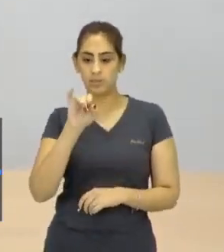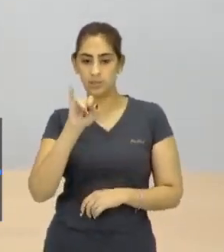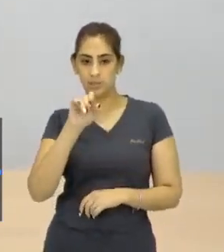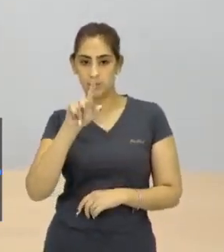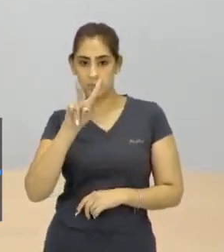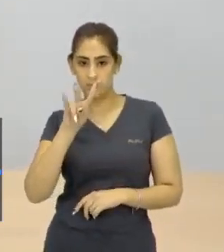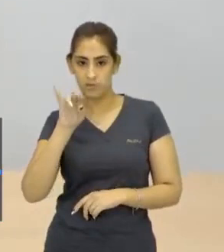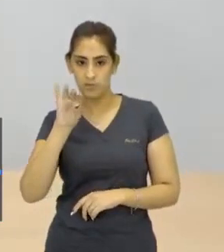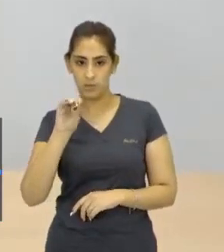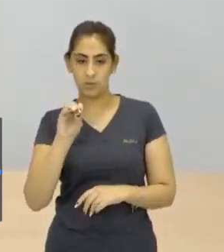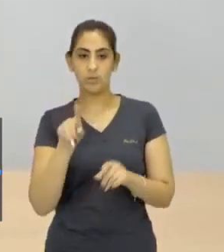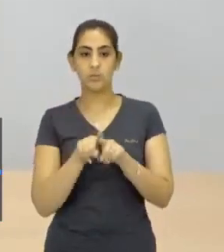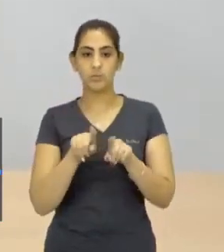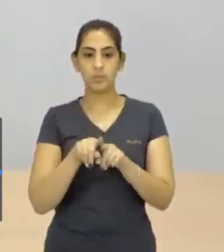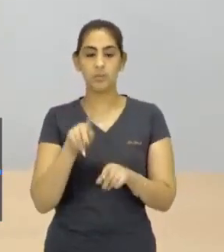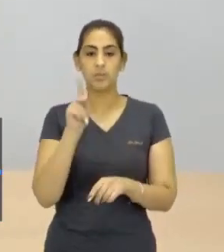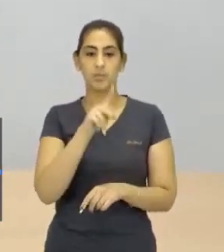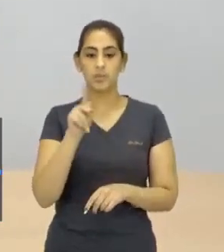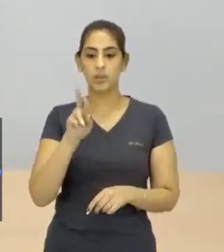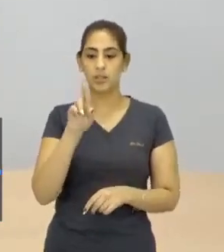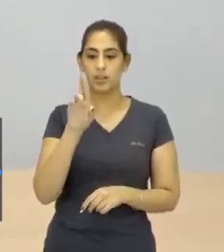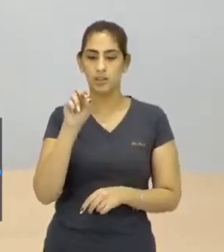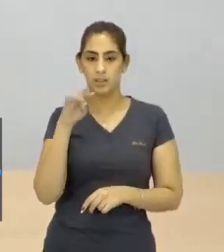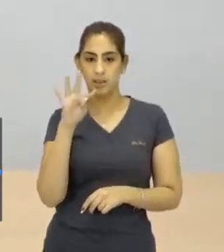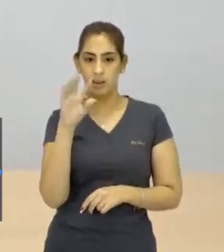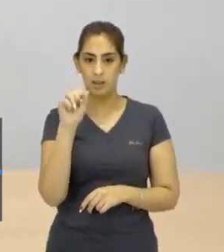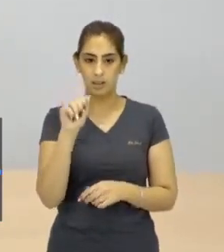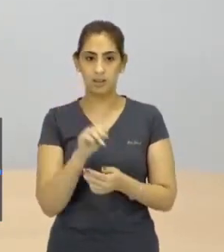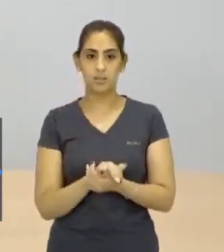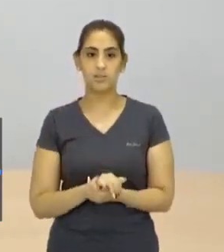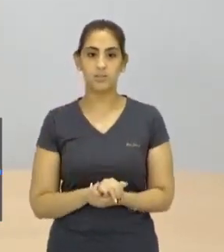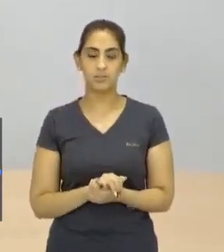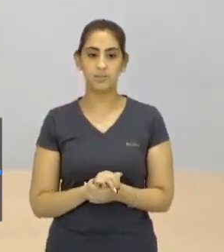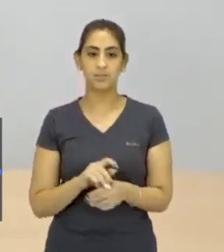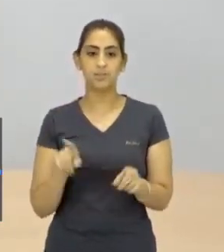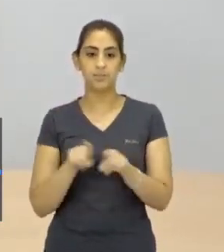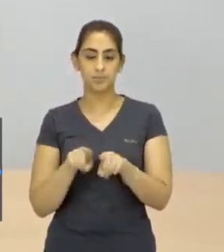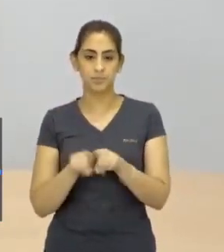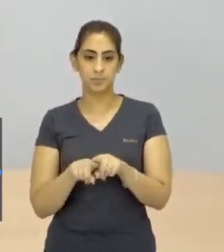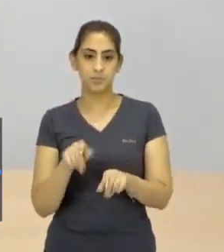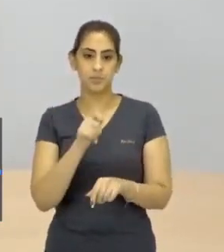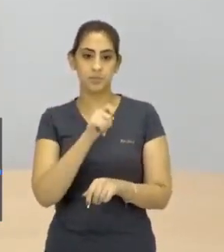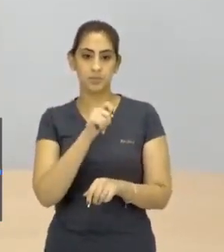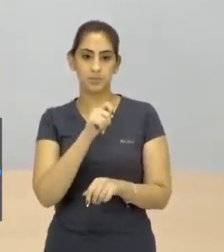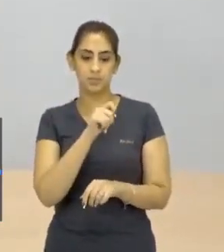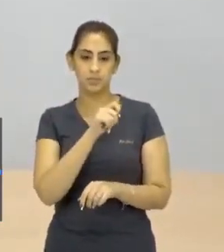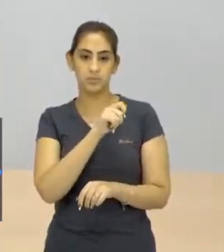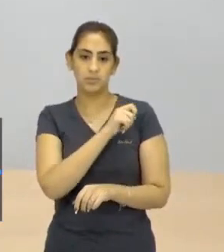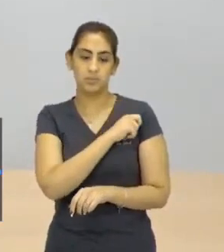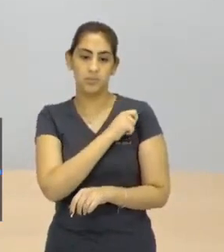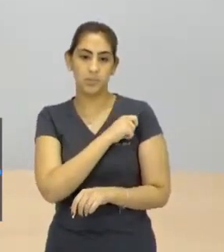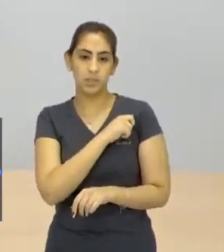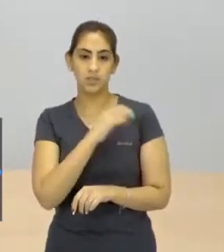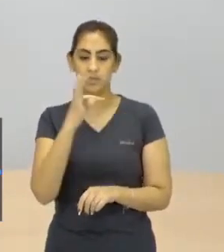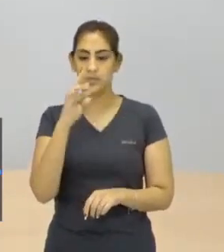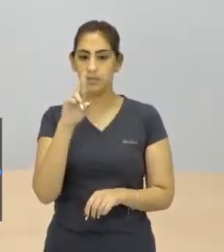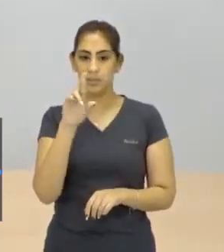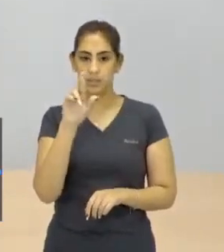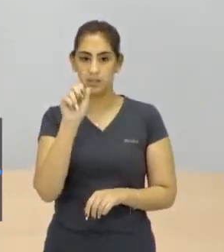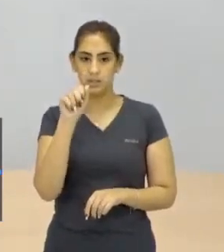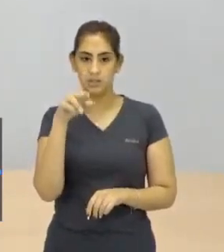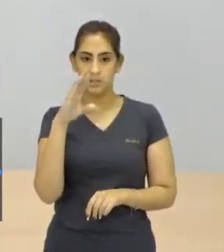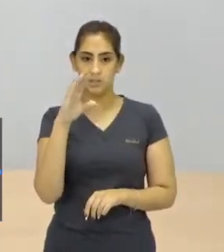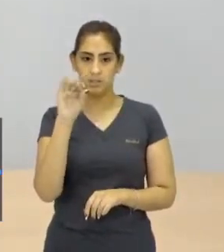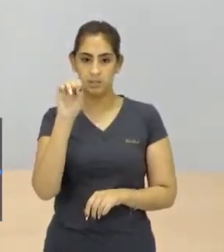professora Paula, da professora Renata, o aluno, aqui tá, aluno Francisco,